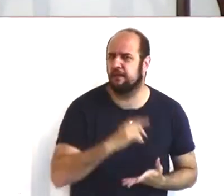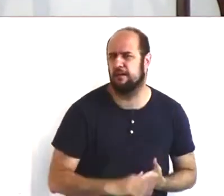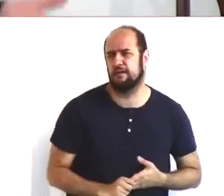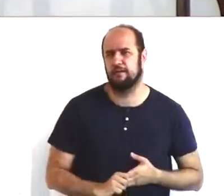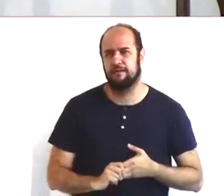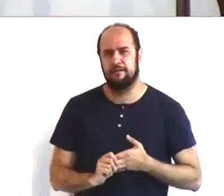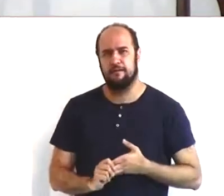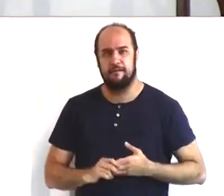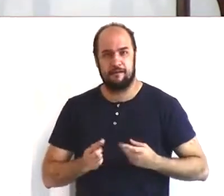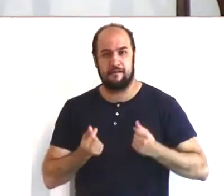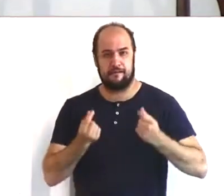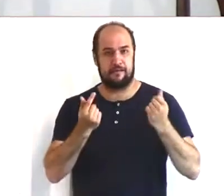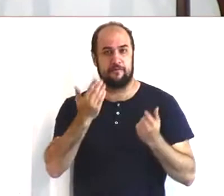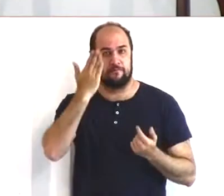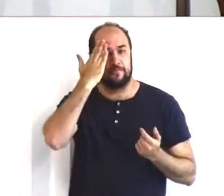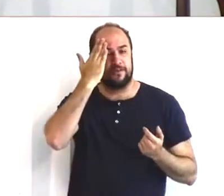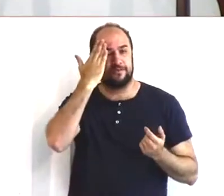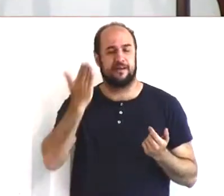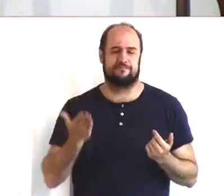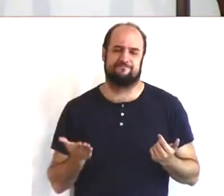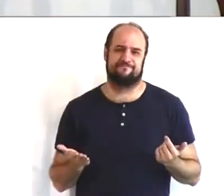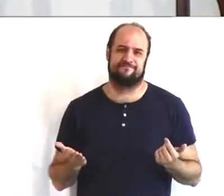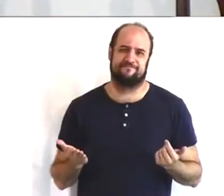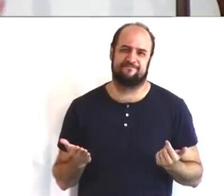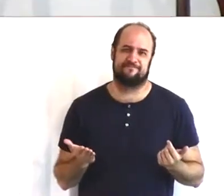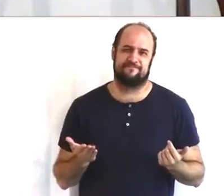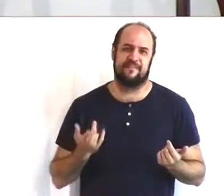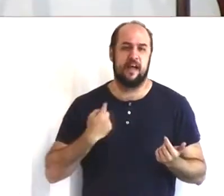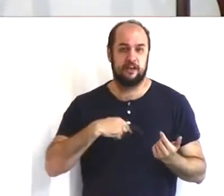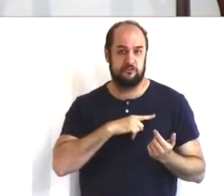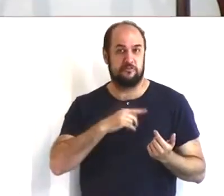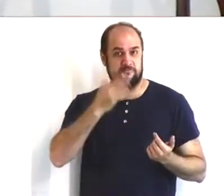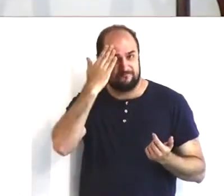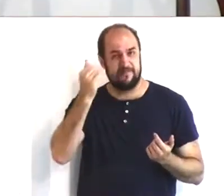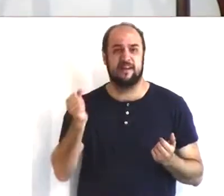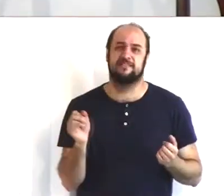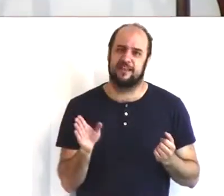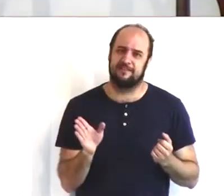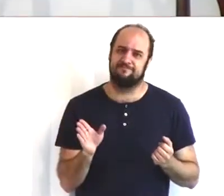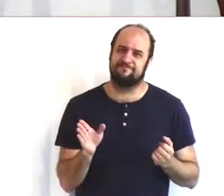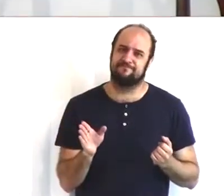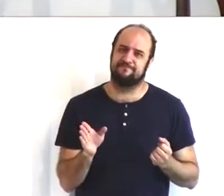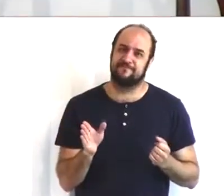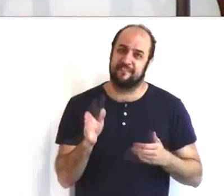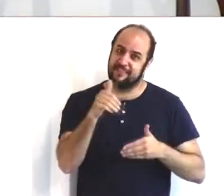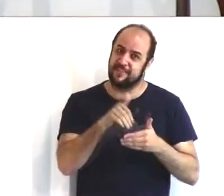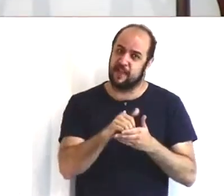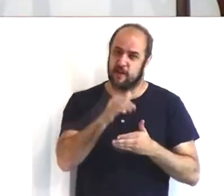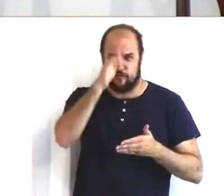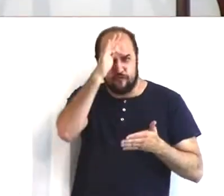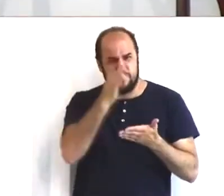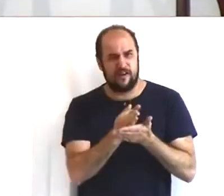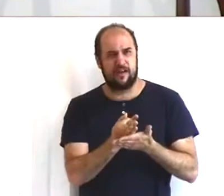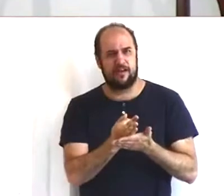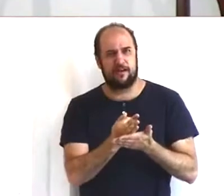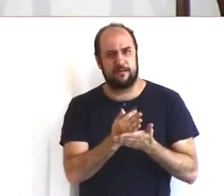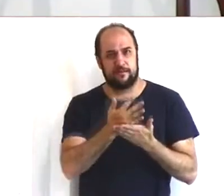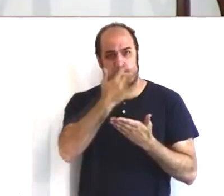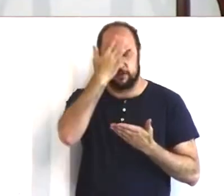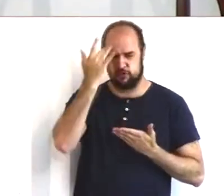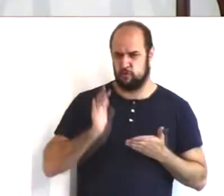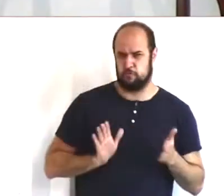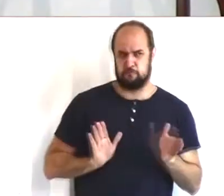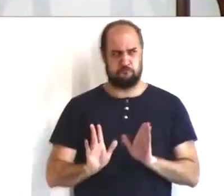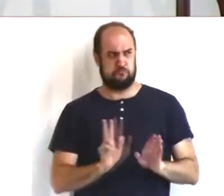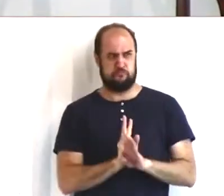Os ímpios pensam assim sem fé. Nós só pensamos assim com fé, ou dentro do âmbito da fé. Pessoas que se defendem, se